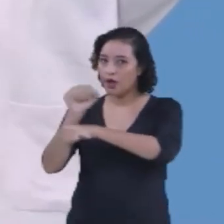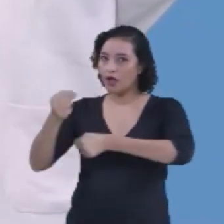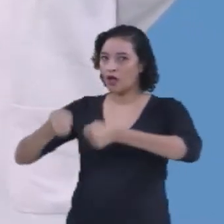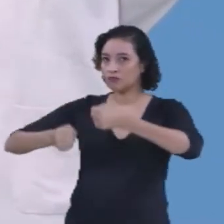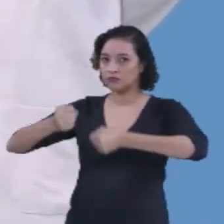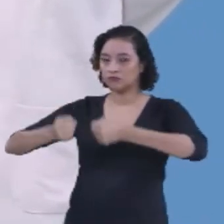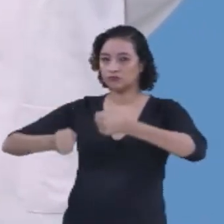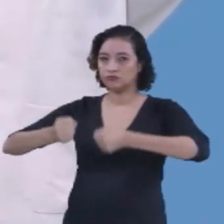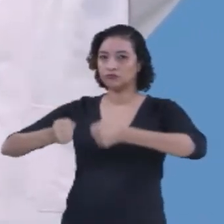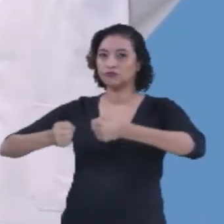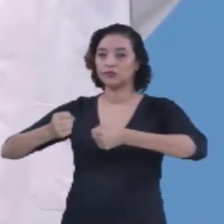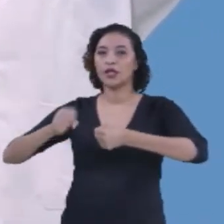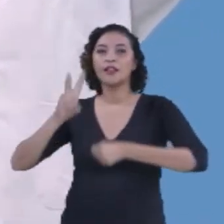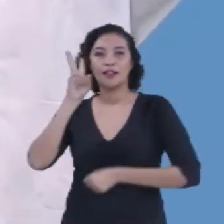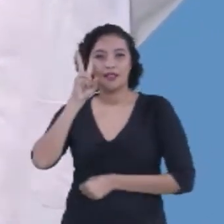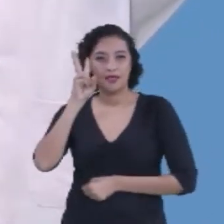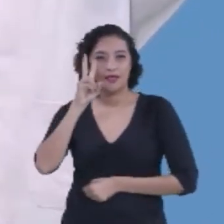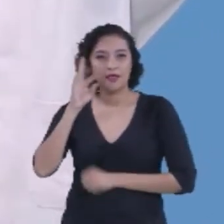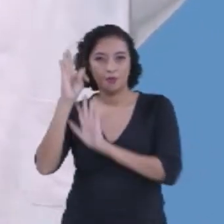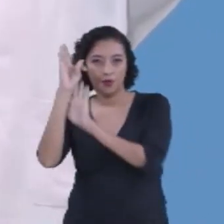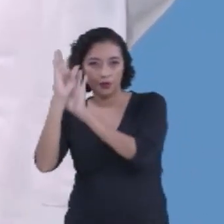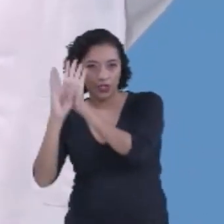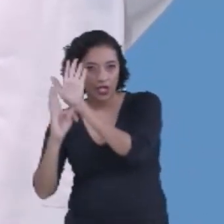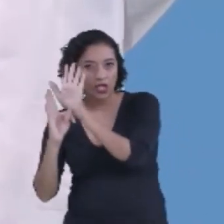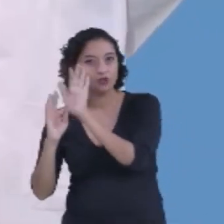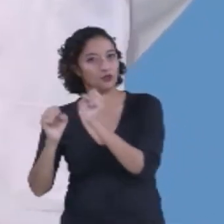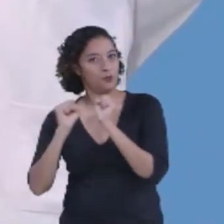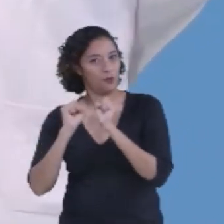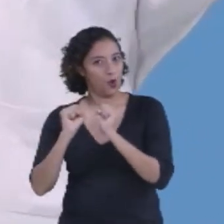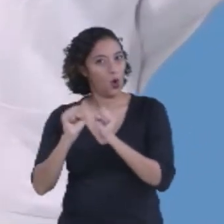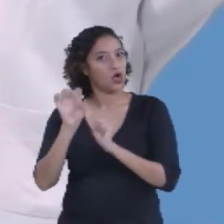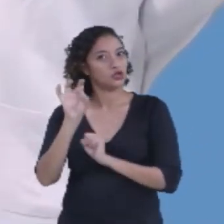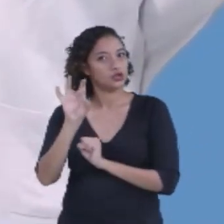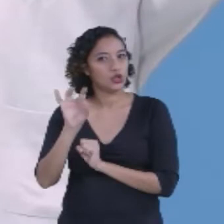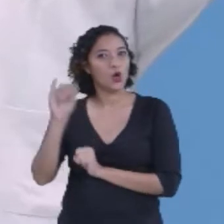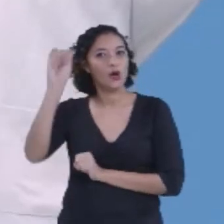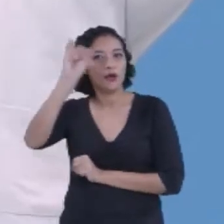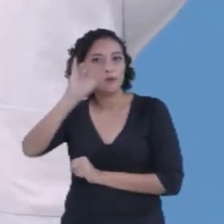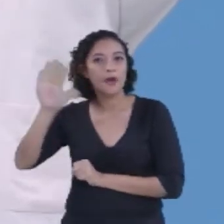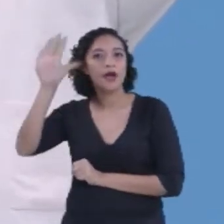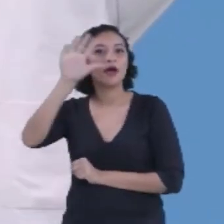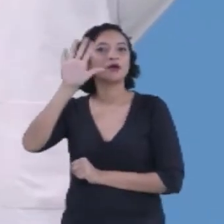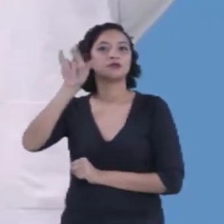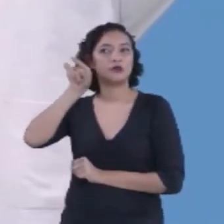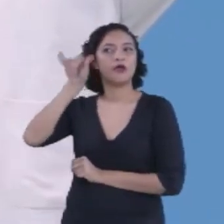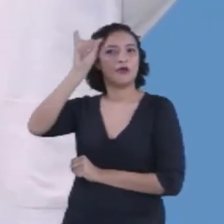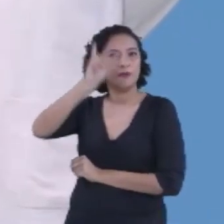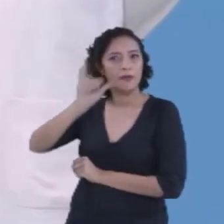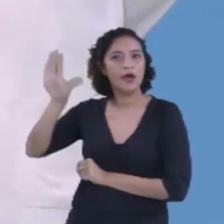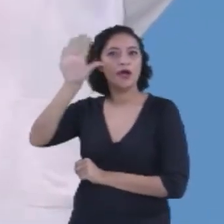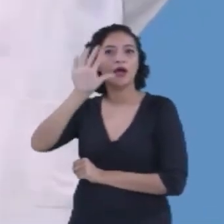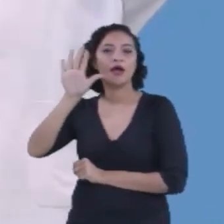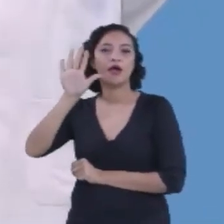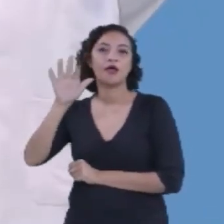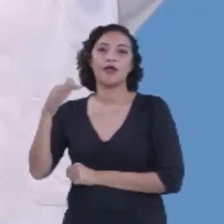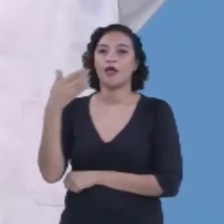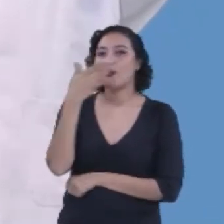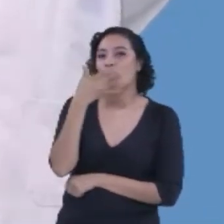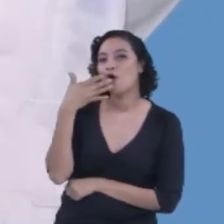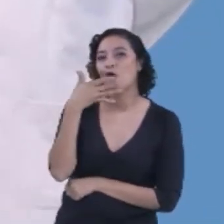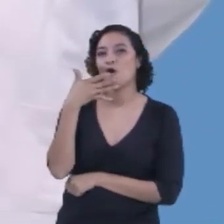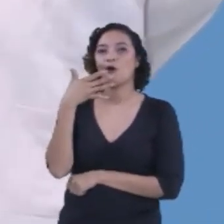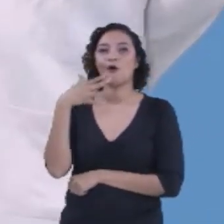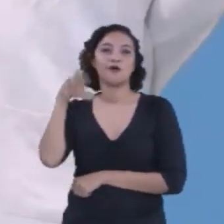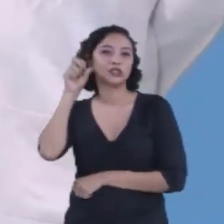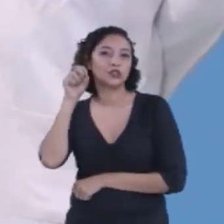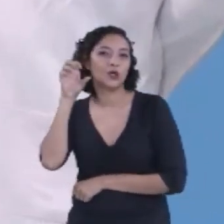textos eles podem utilizar a linguagem não verbal? A linguagem não verbal são exatamente as imagens, as cores, os sons,